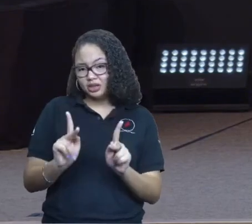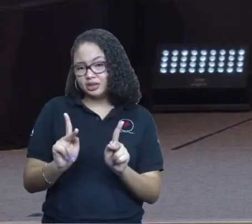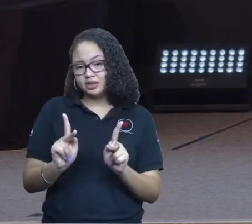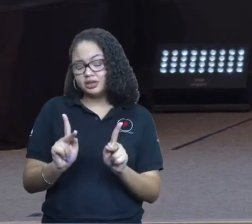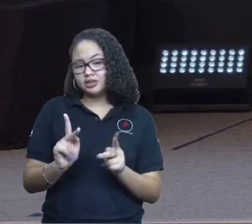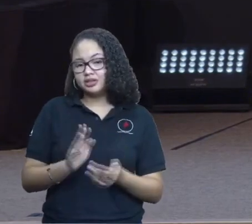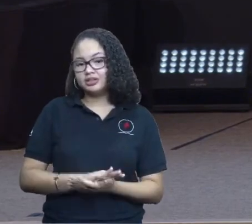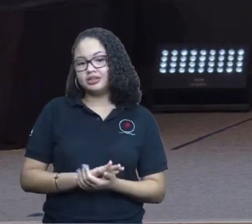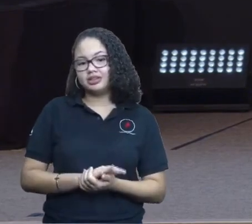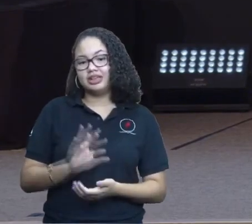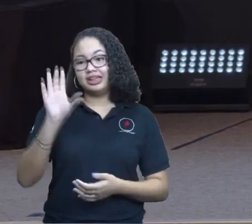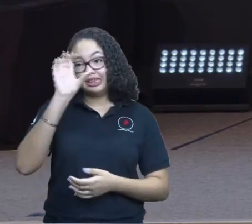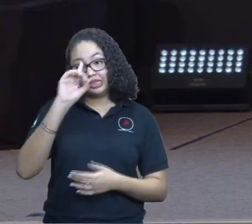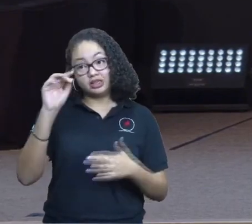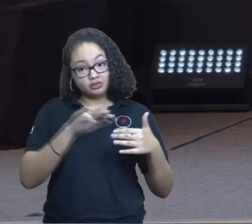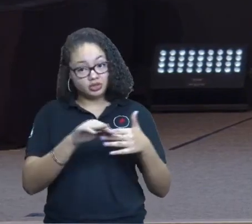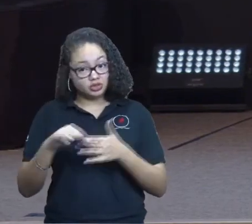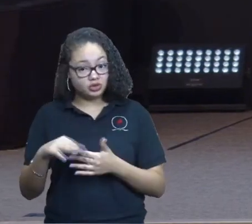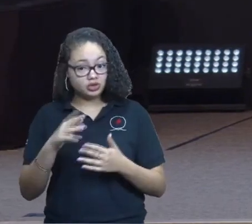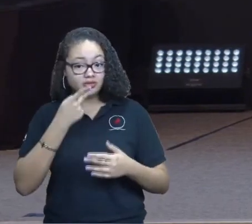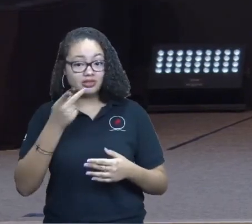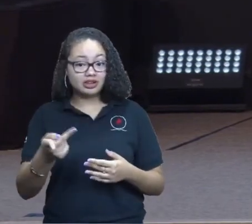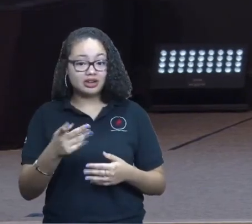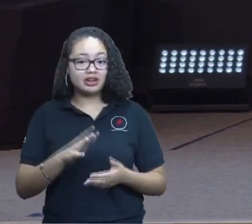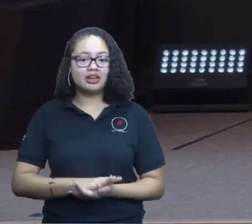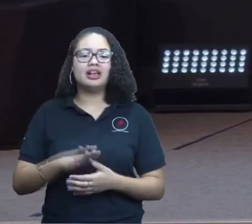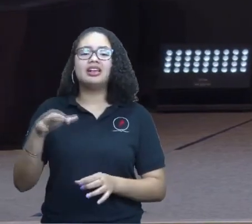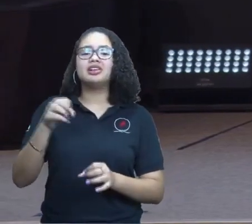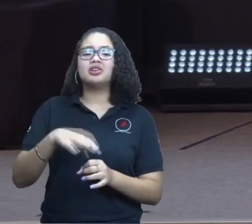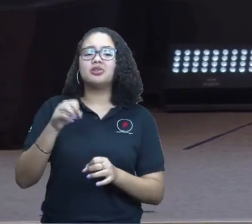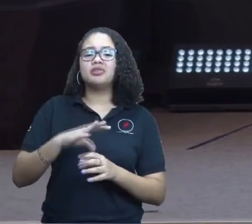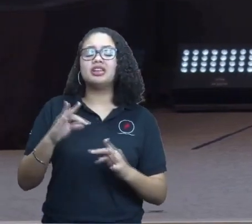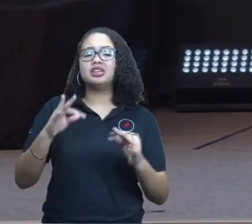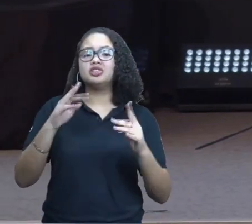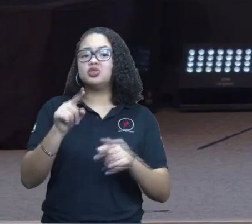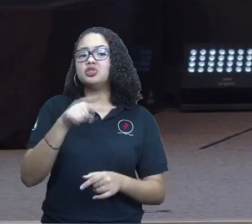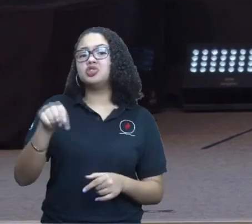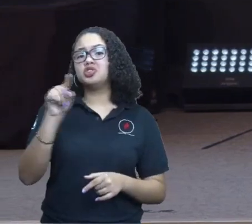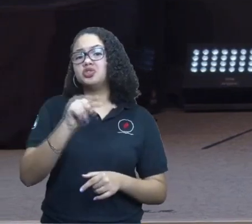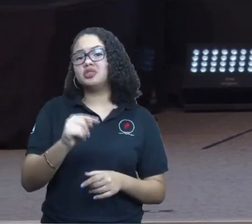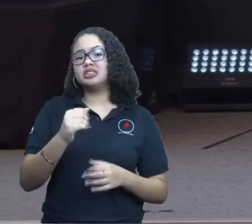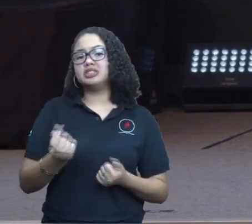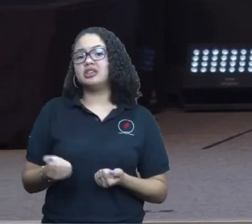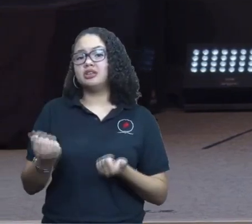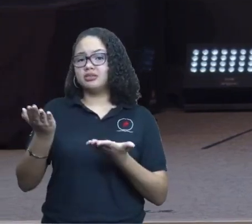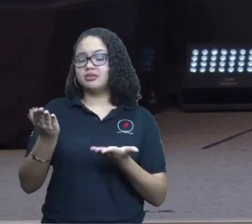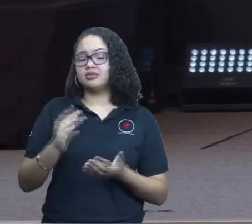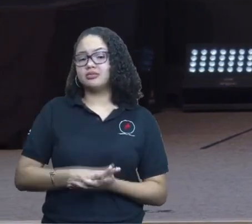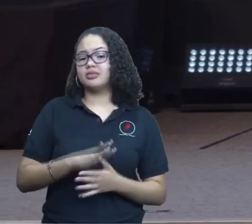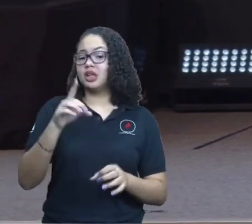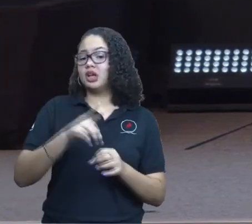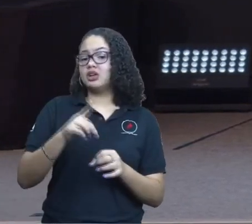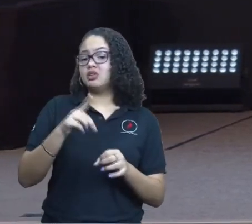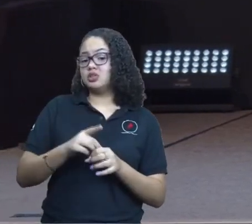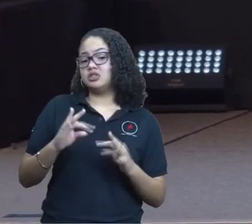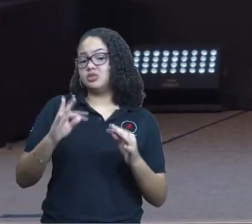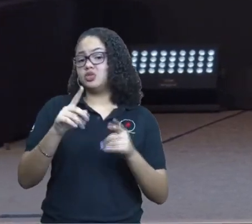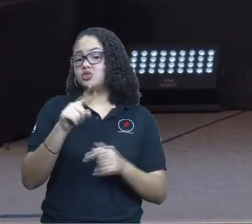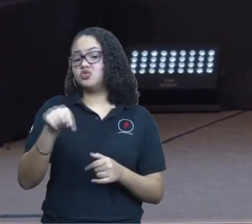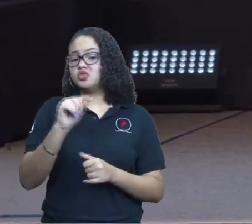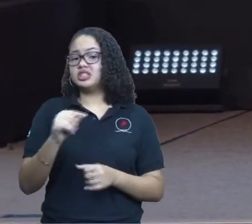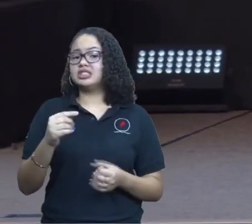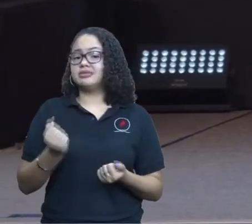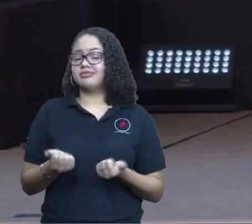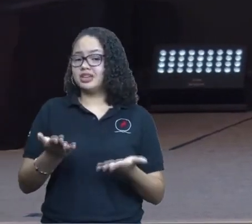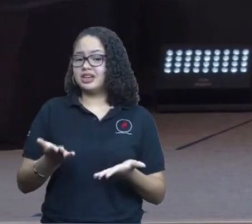Deus me trouxe para dizer certas todas que você entregou e os dízimos todos que você entregou